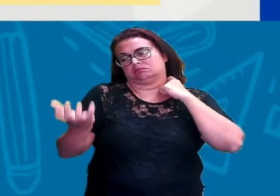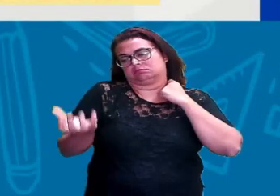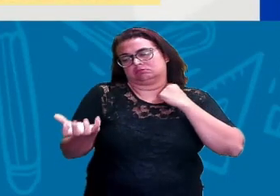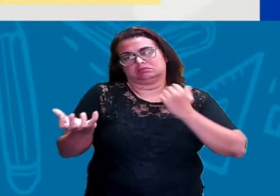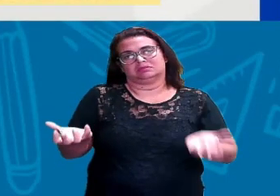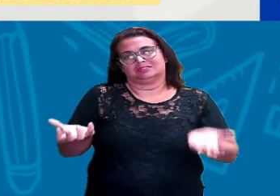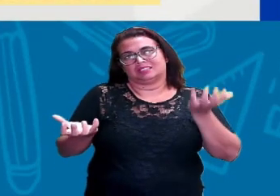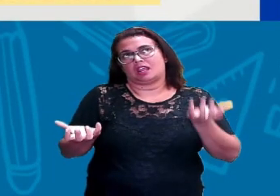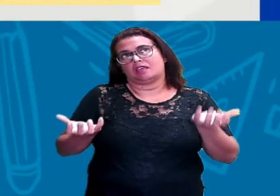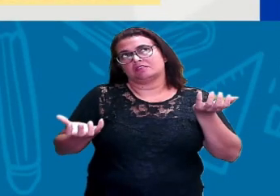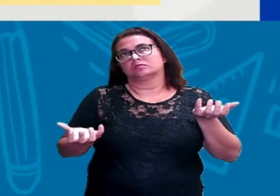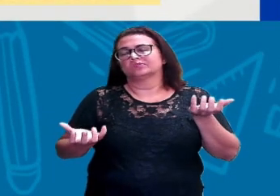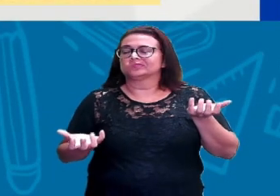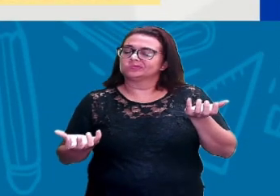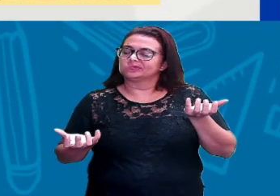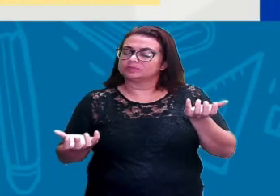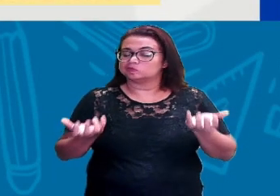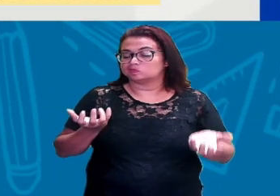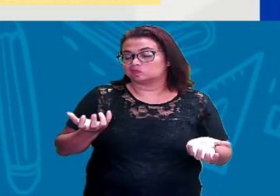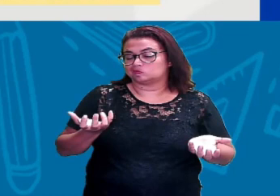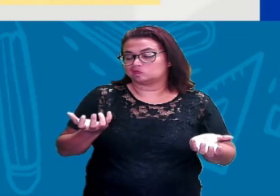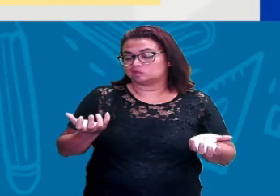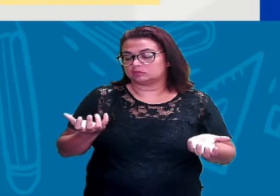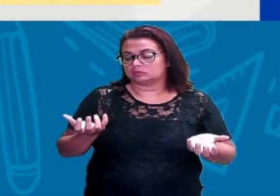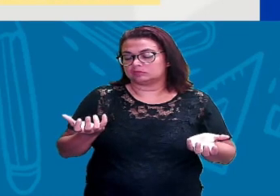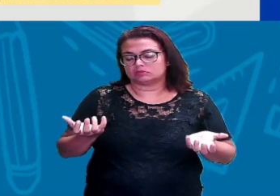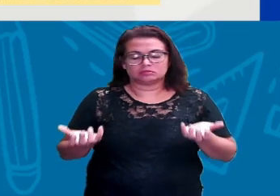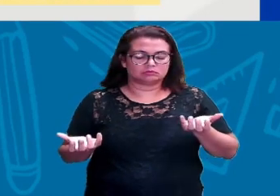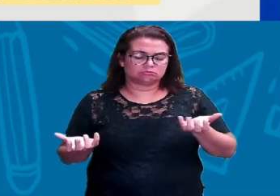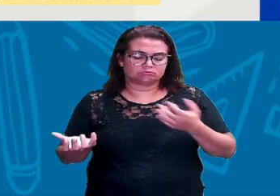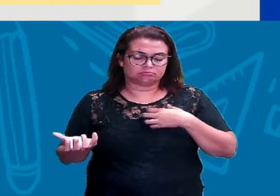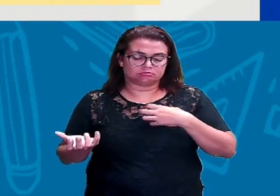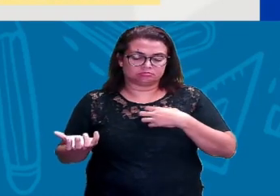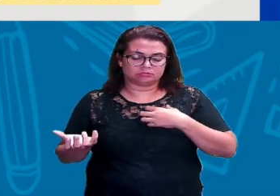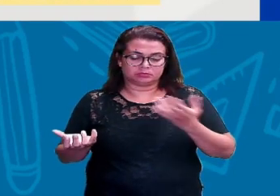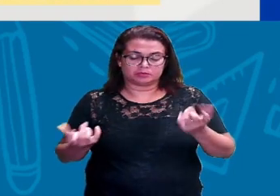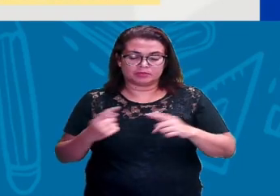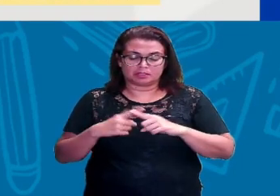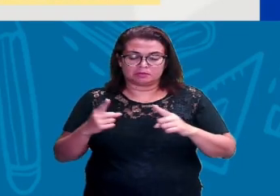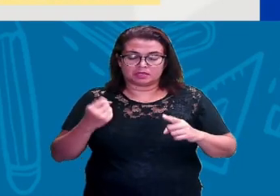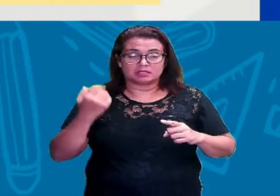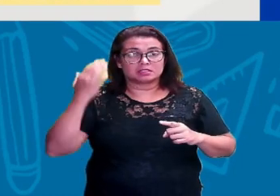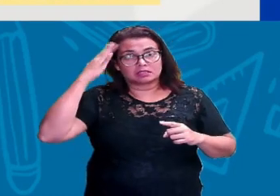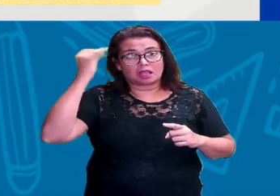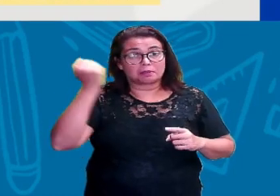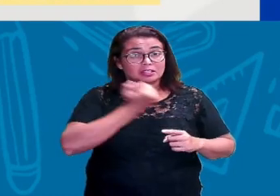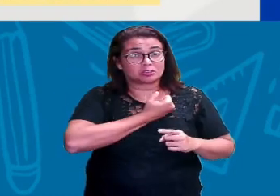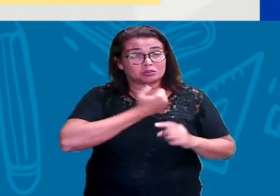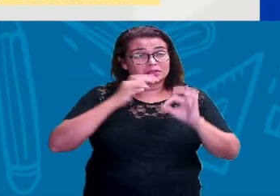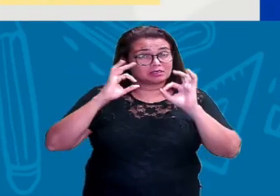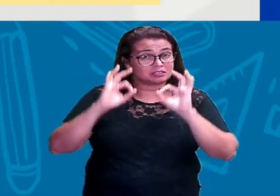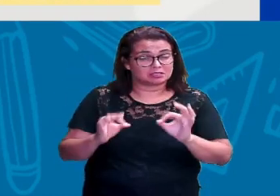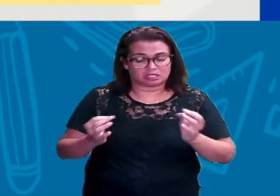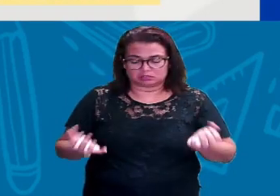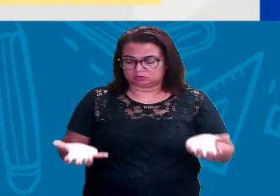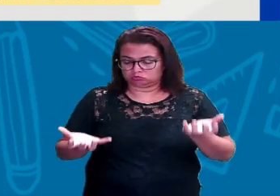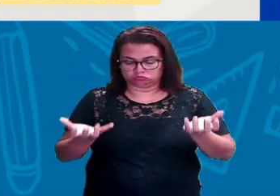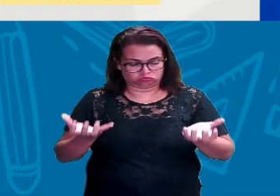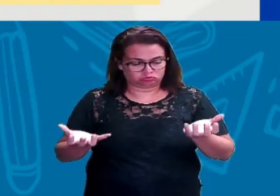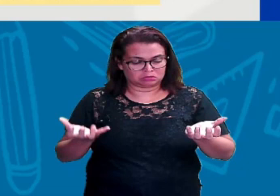ficar um pouco mais leve. Então, eu posso fazer isso, mas se eu souber a medida de cada um, eu vou ter a